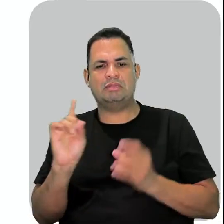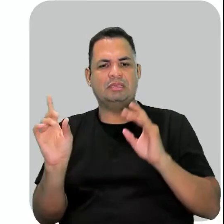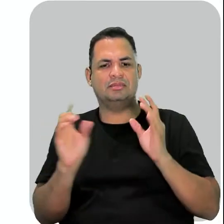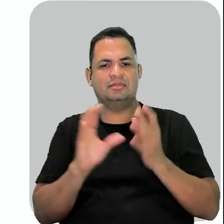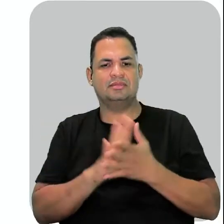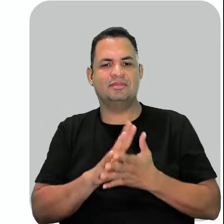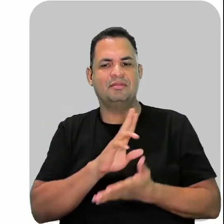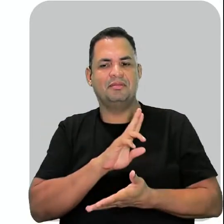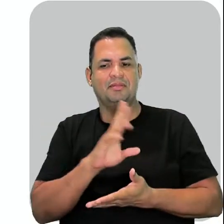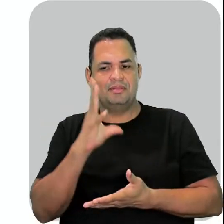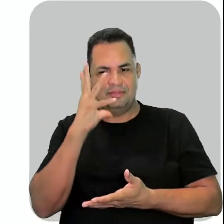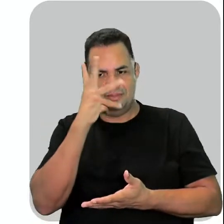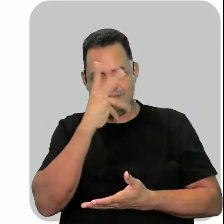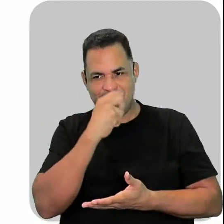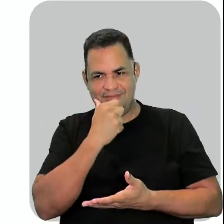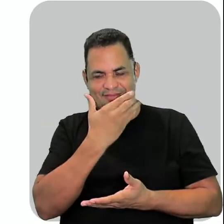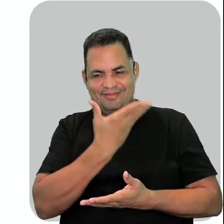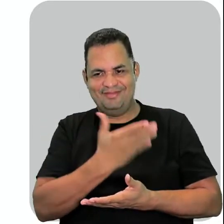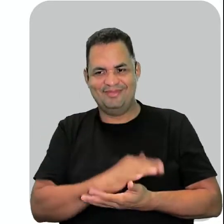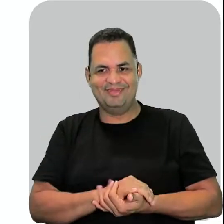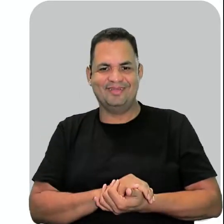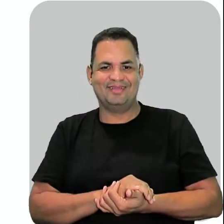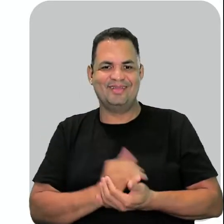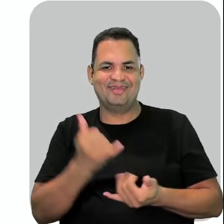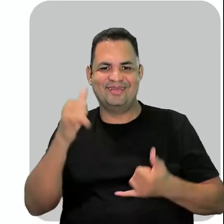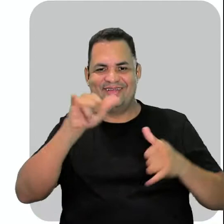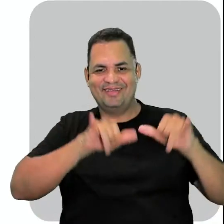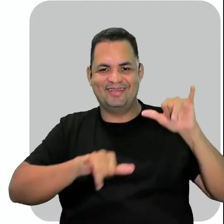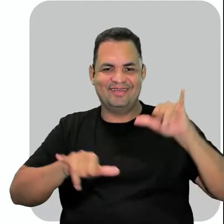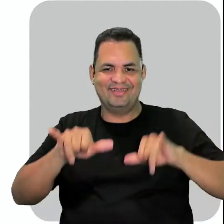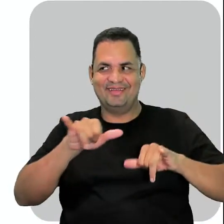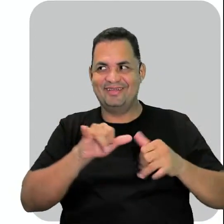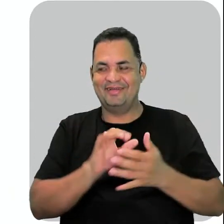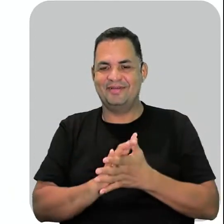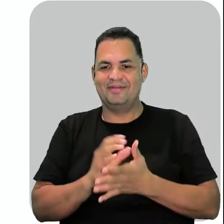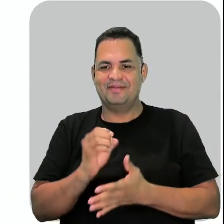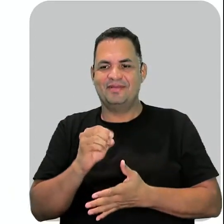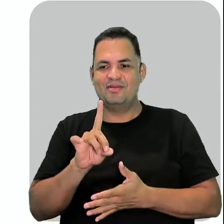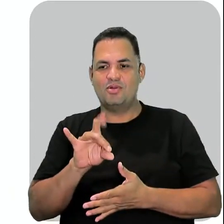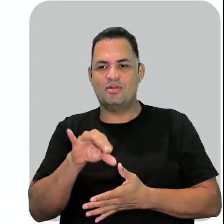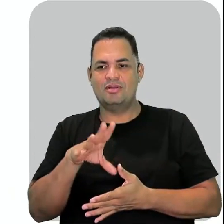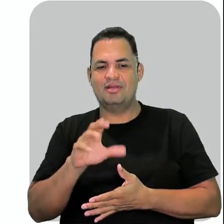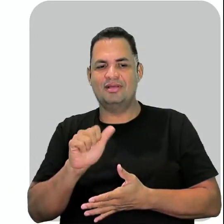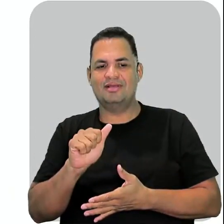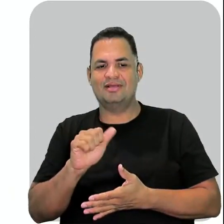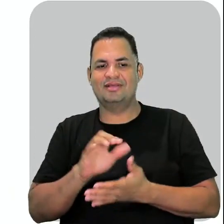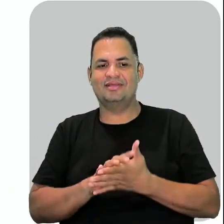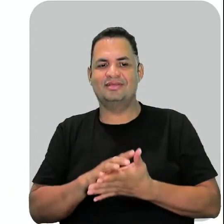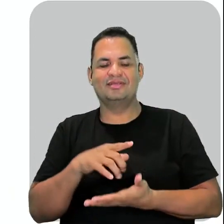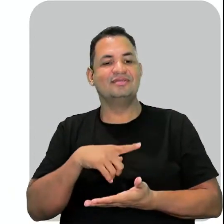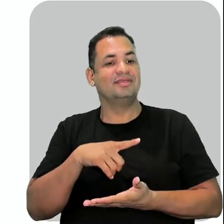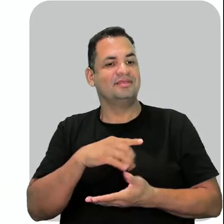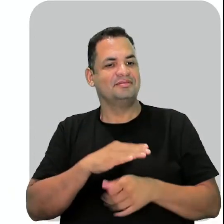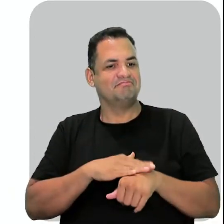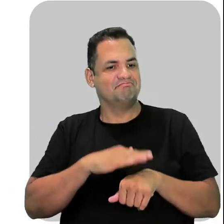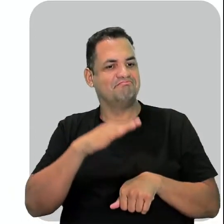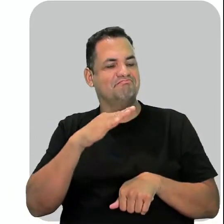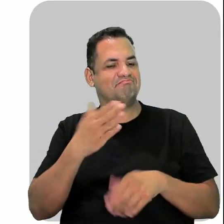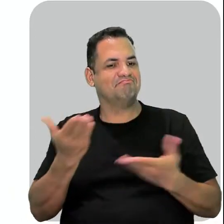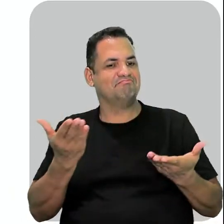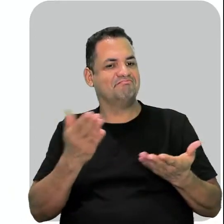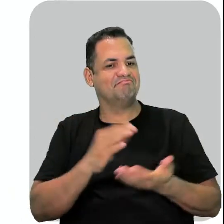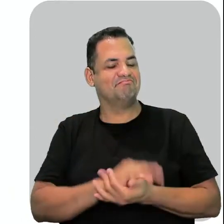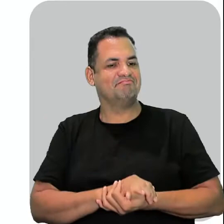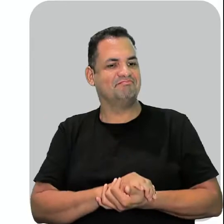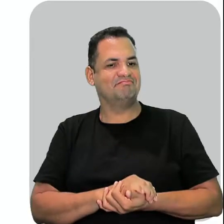bonito? É, um nome bonito mesmo. É a química orgânica, pessoal. Tem mais? Tem. Aqui a